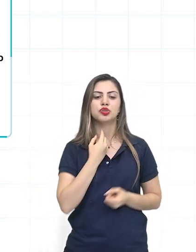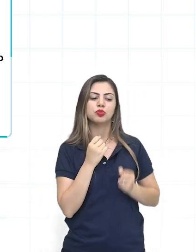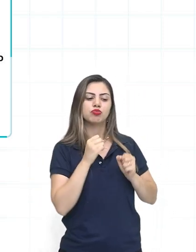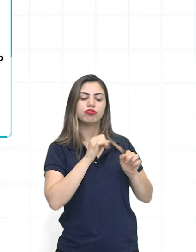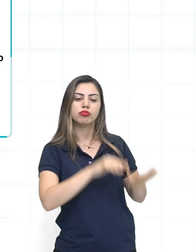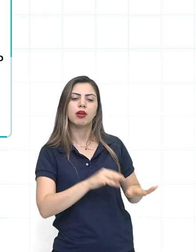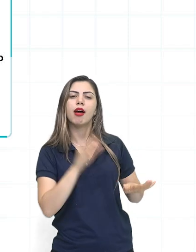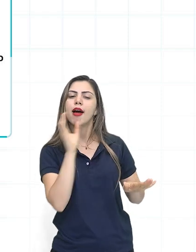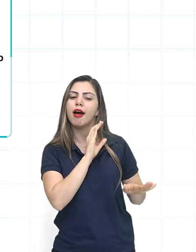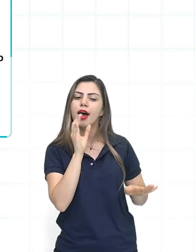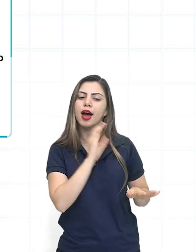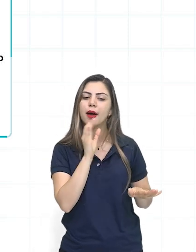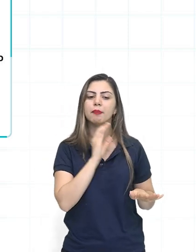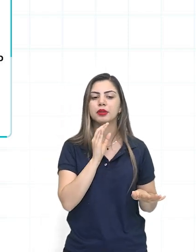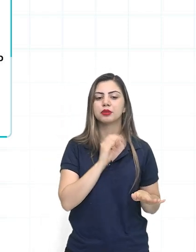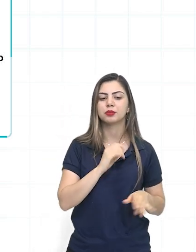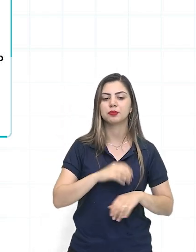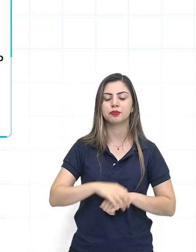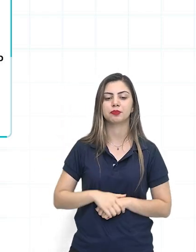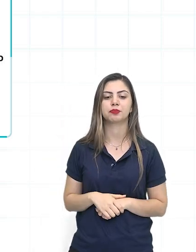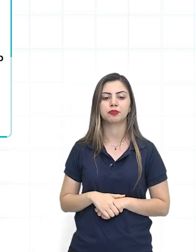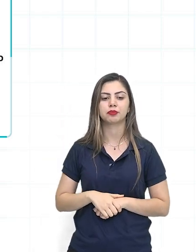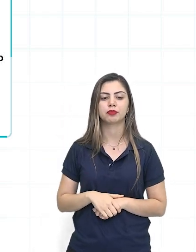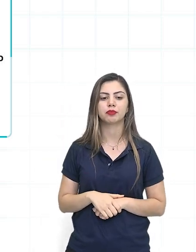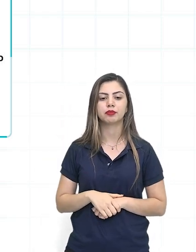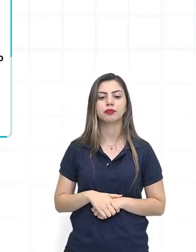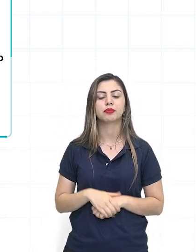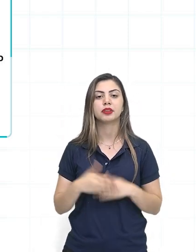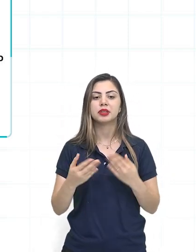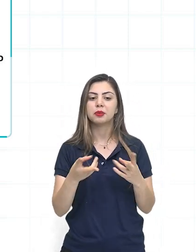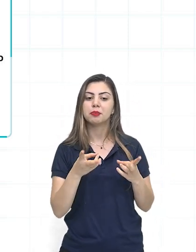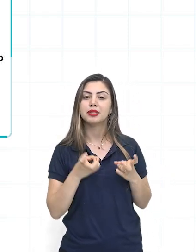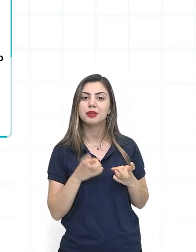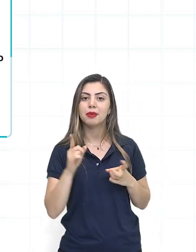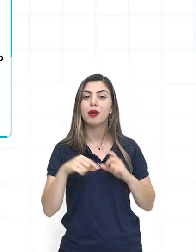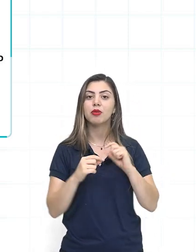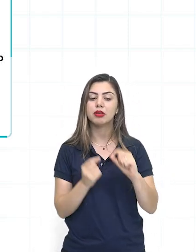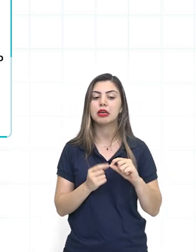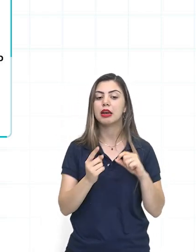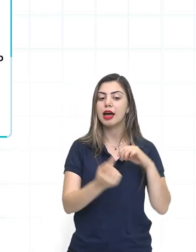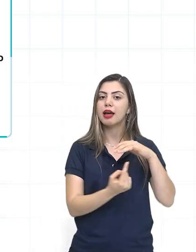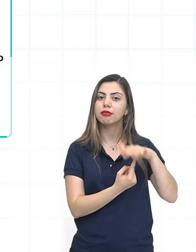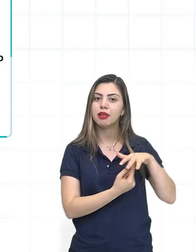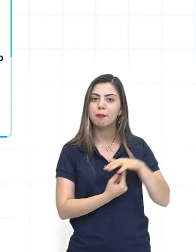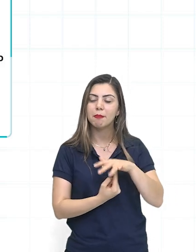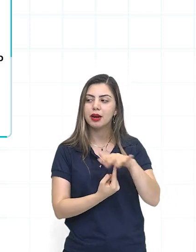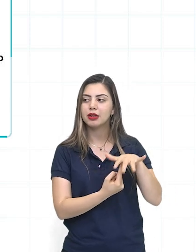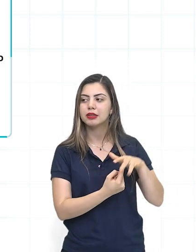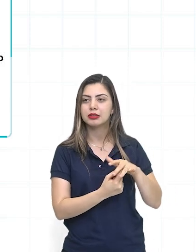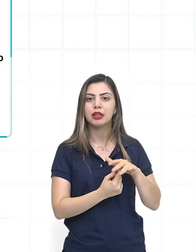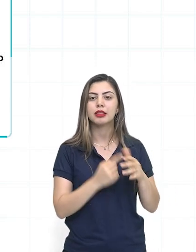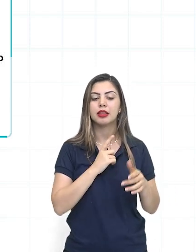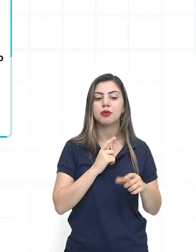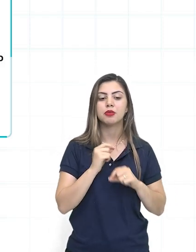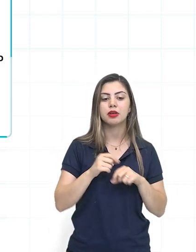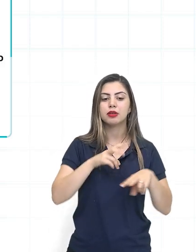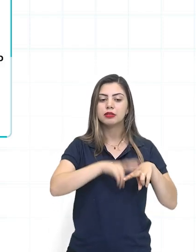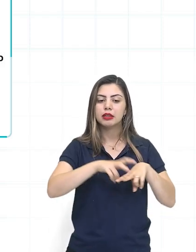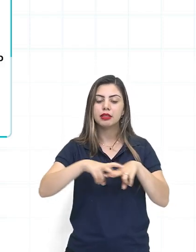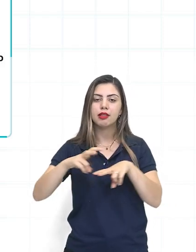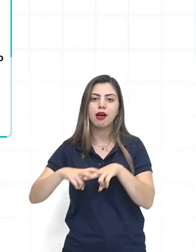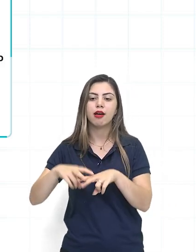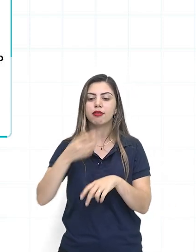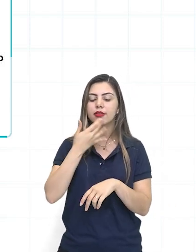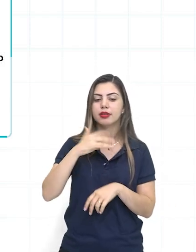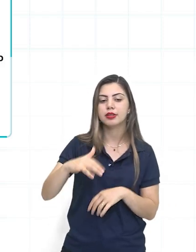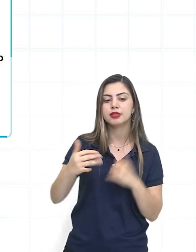rapidinho, enquanto pego mais no carro. Aí você observa que é num parque, né, você tem um banco ali para as pessoas sentarem, tem crianças